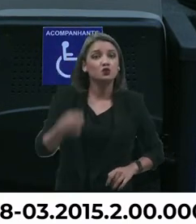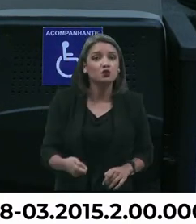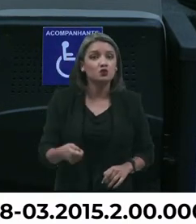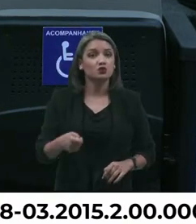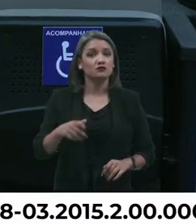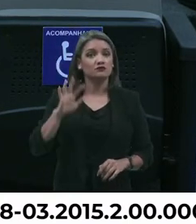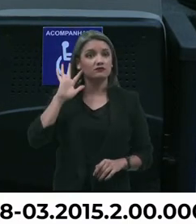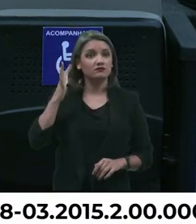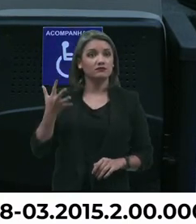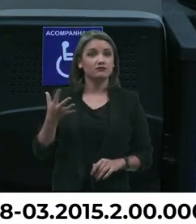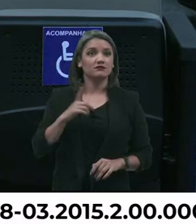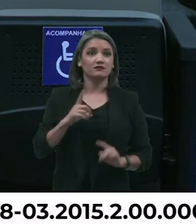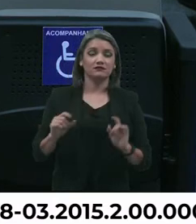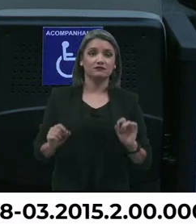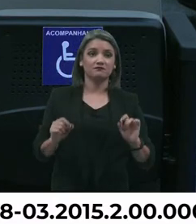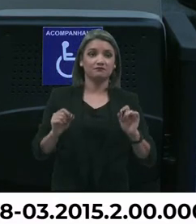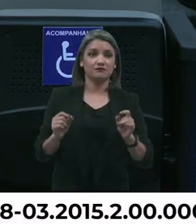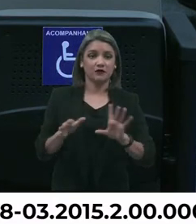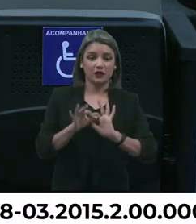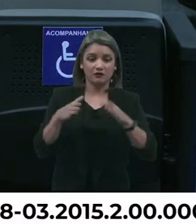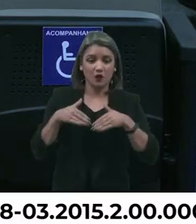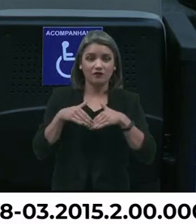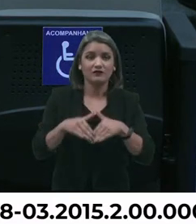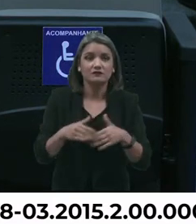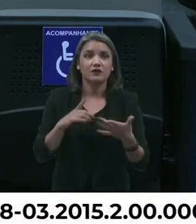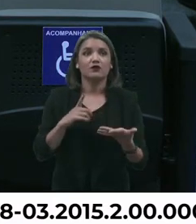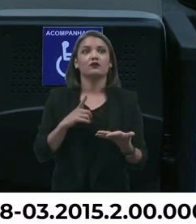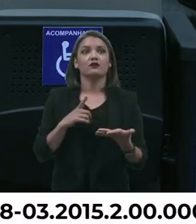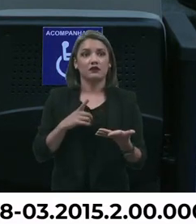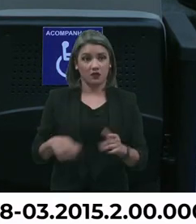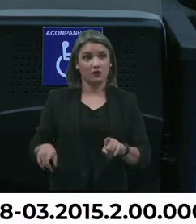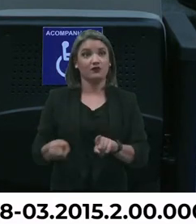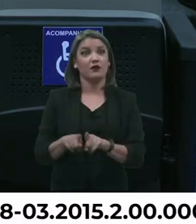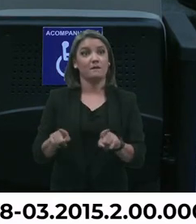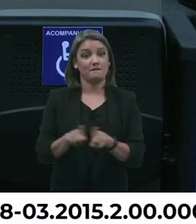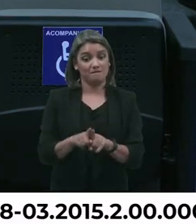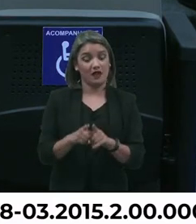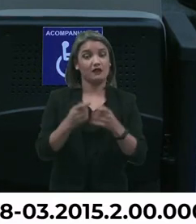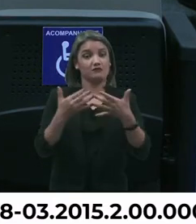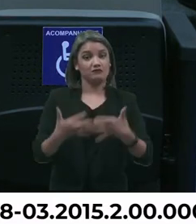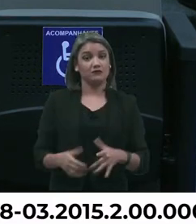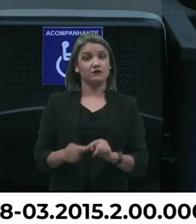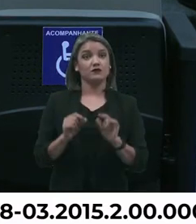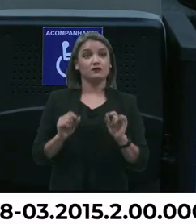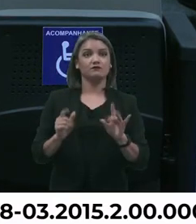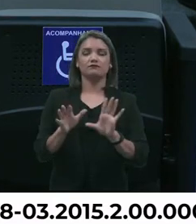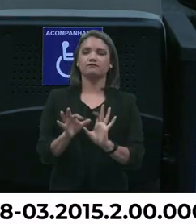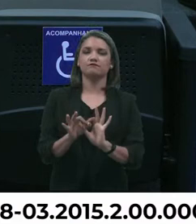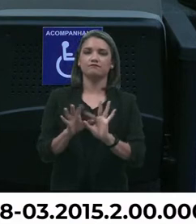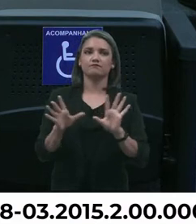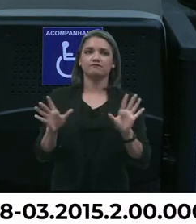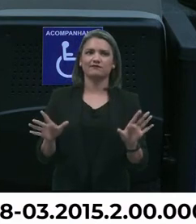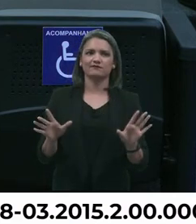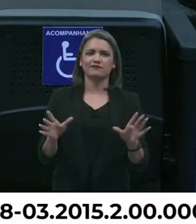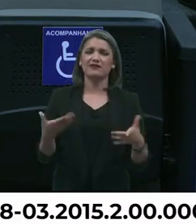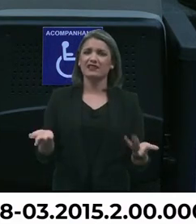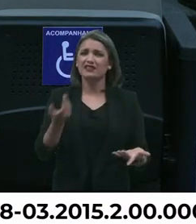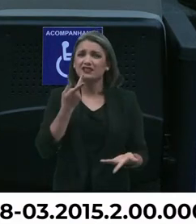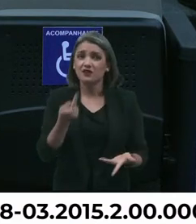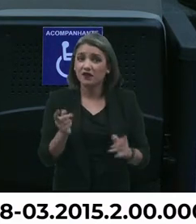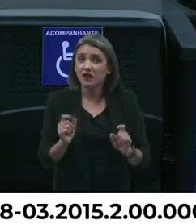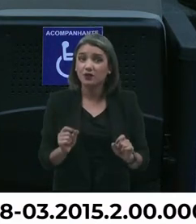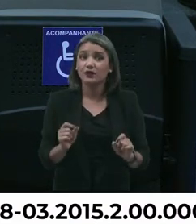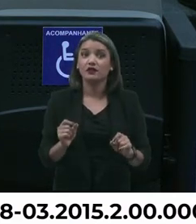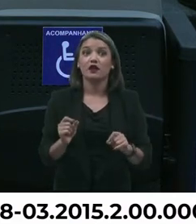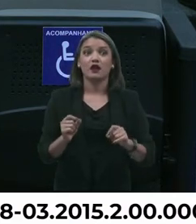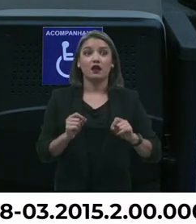feito, no seu livre convencimento motivado, fundamenta porque o faz e disponibiliza. Nós estamos falando de um fato em